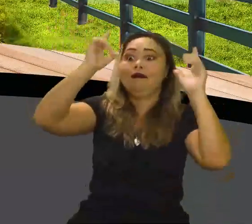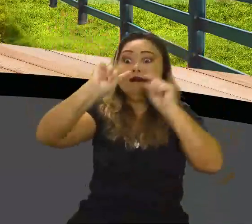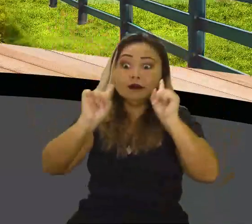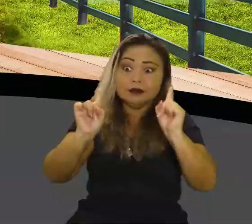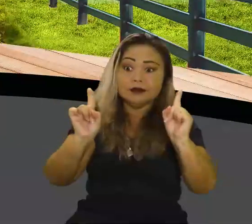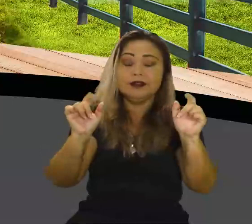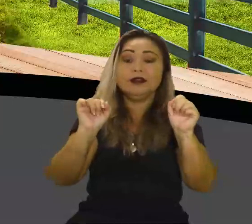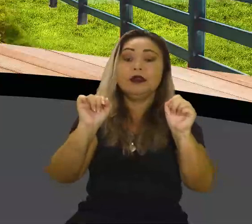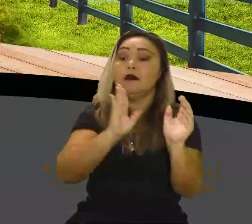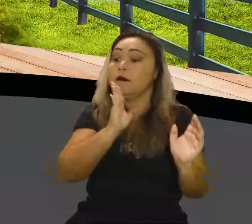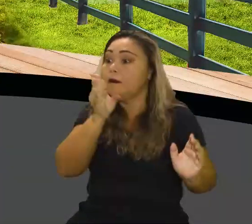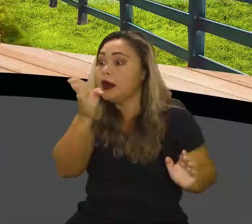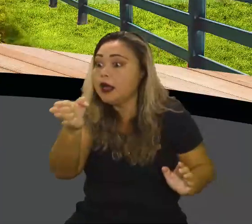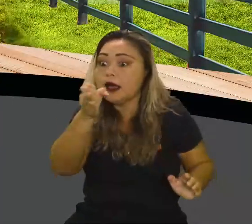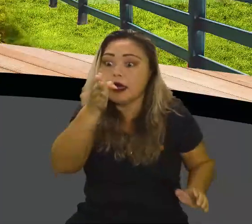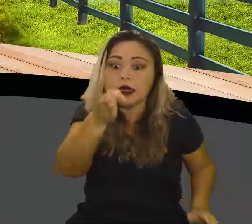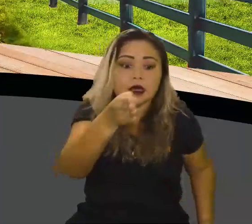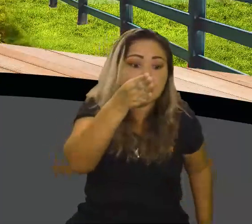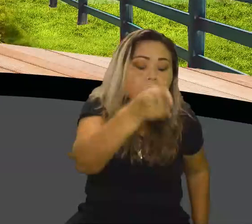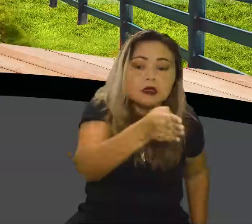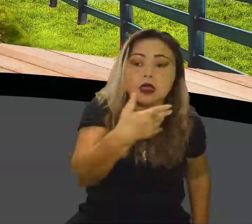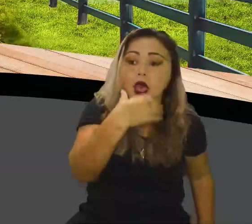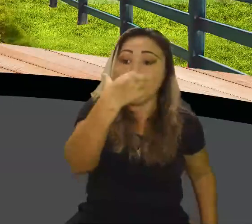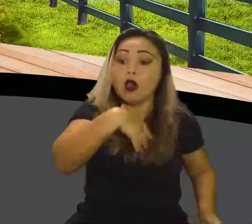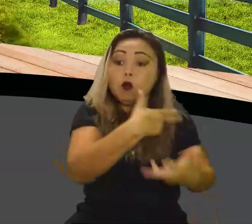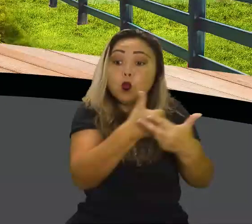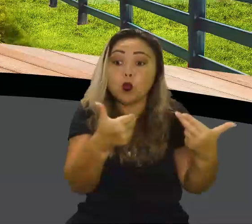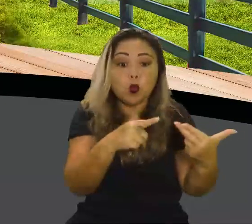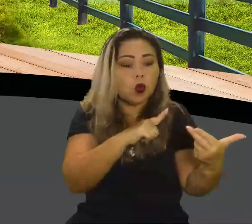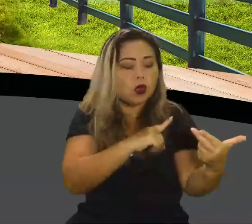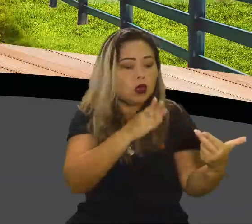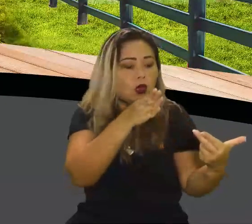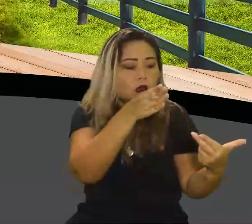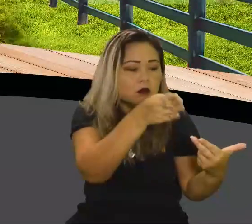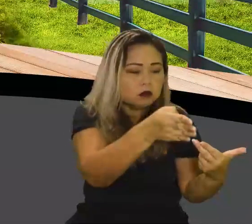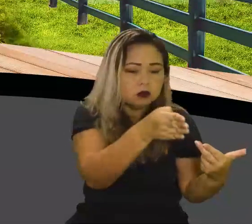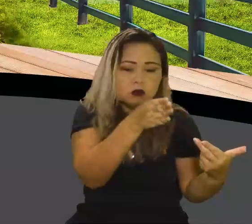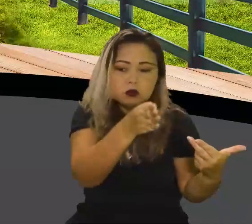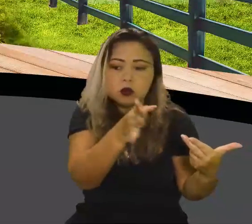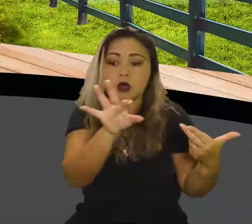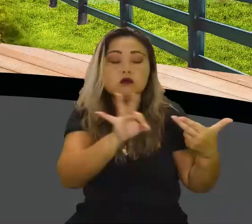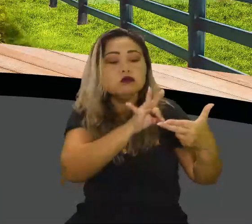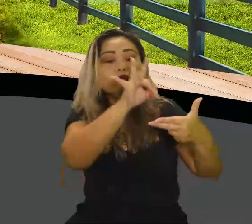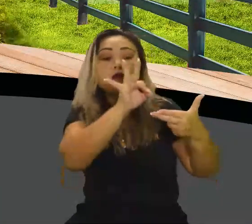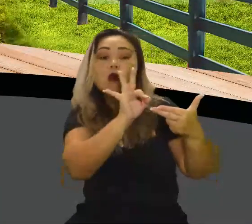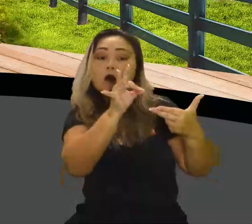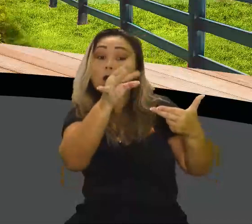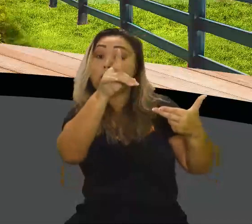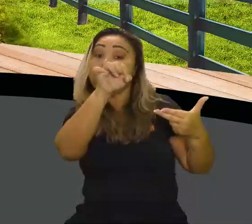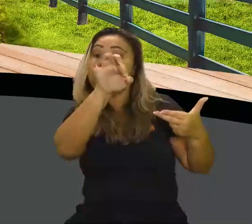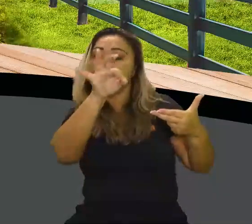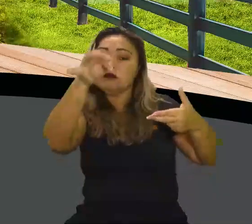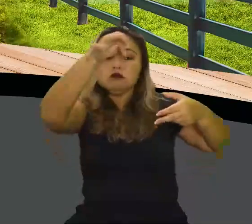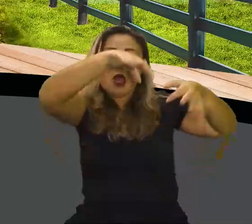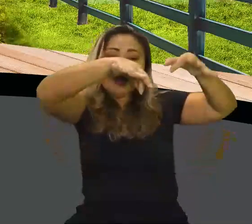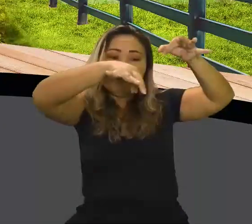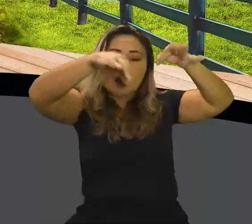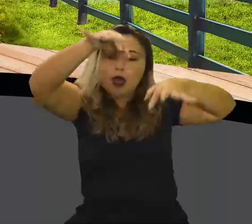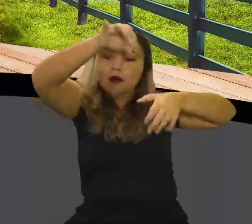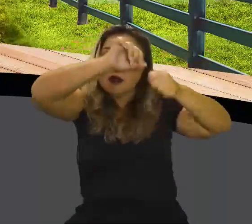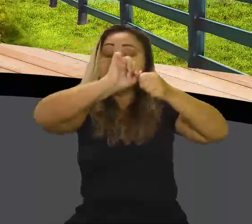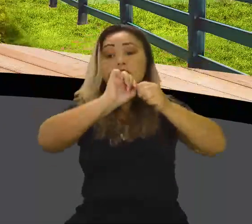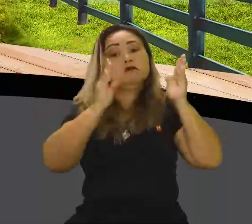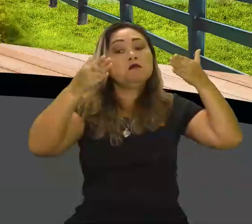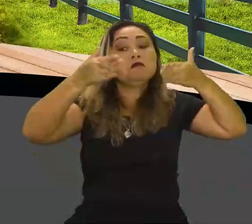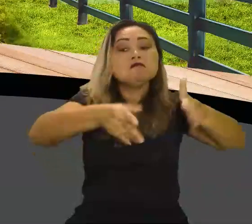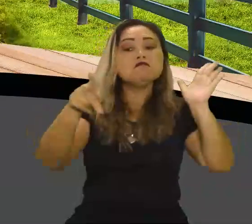cada processo da fruticultura, nós temos um agente polinizador específico. Só que as abelhas...